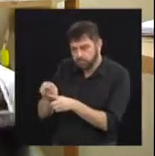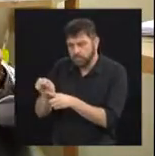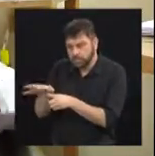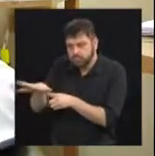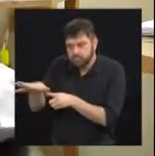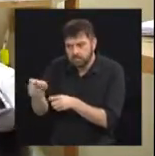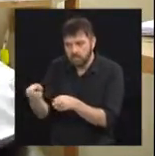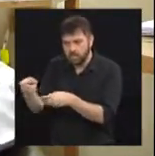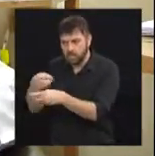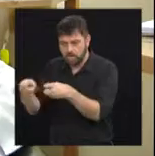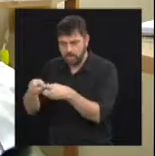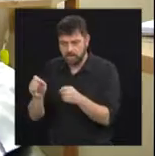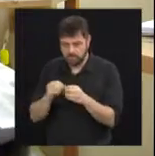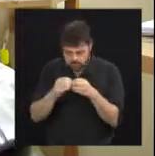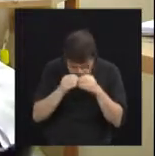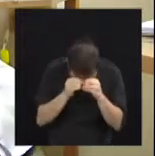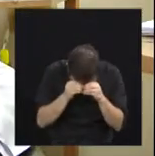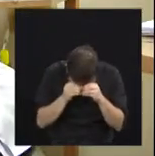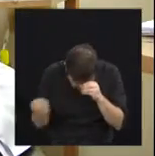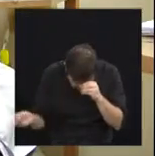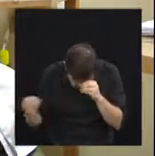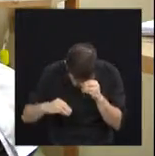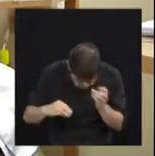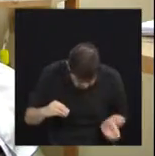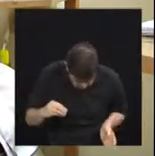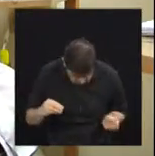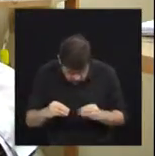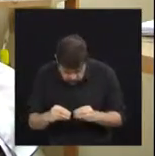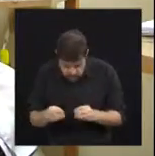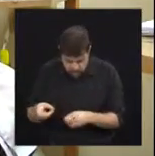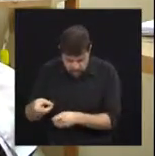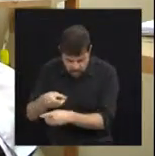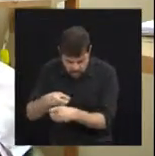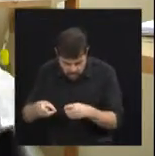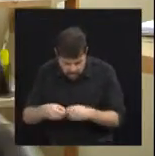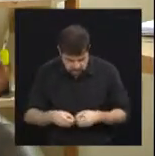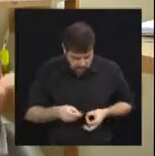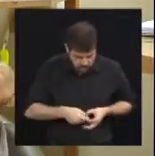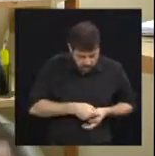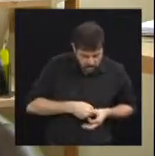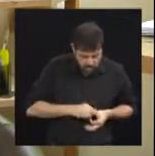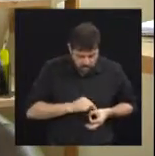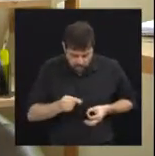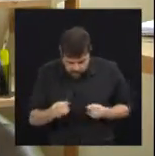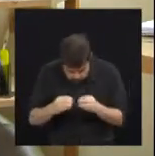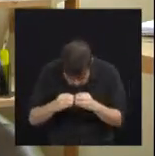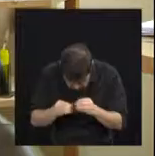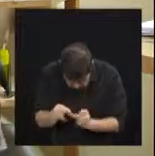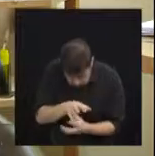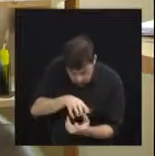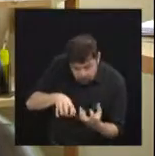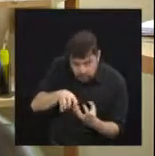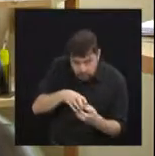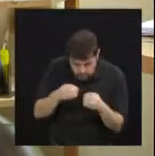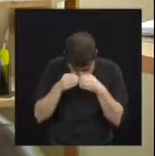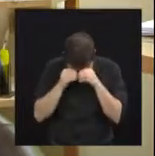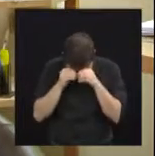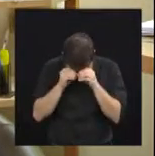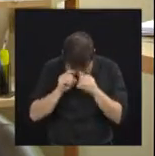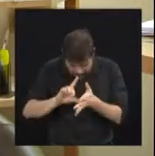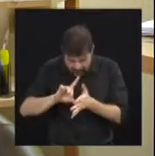A fecundação, a fertilização é feita em laboratório, então nós separamos os melhores espermatozoides, separamos os melhores óvulos e realizamos